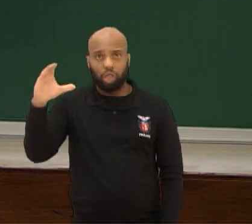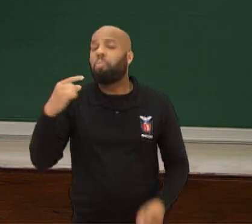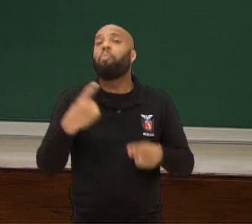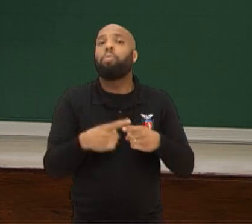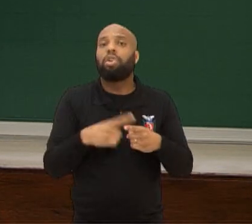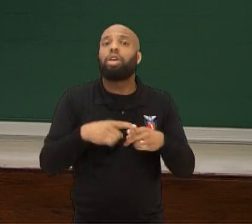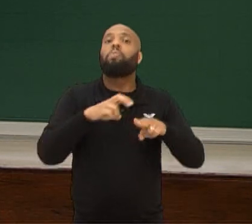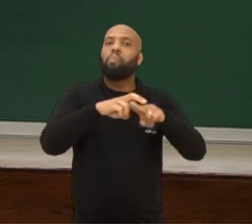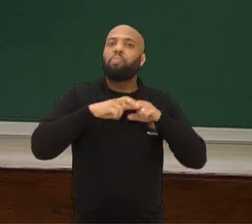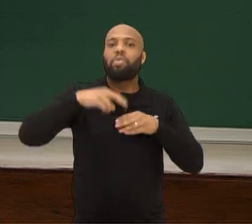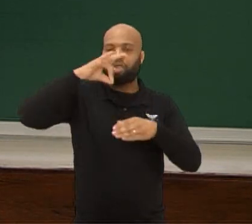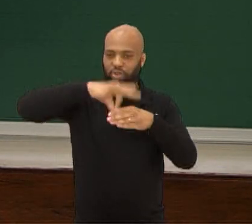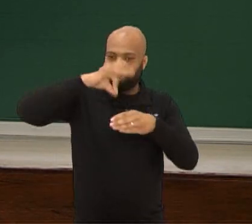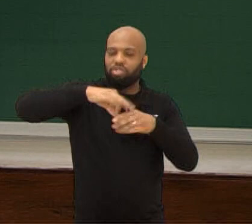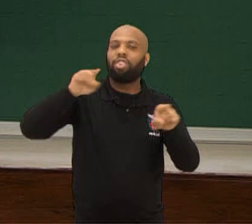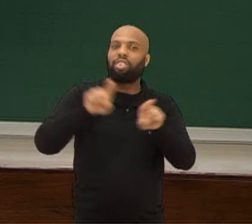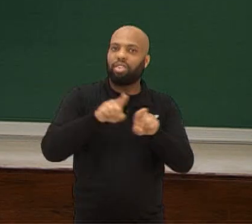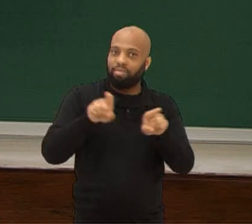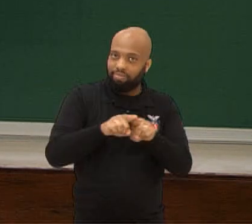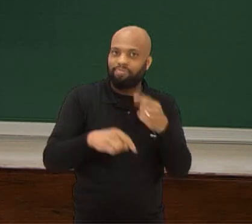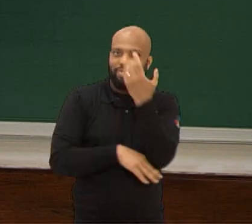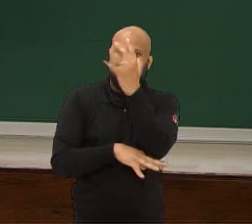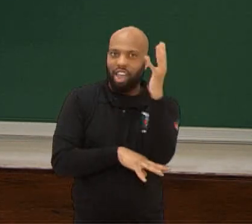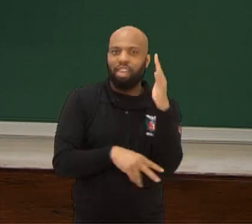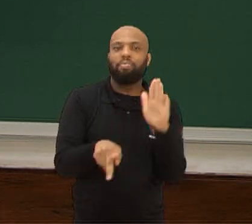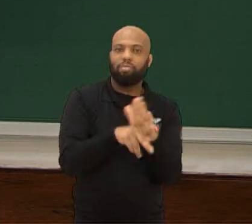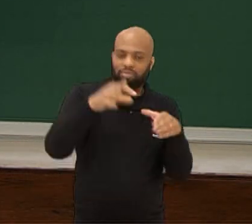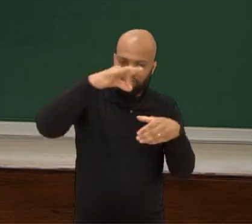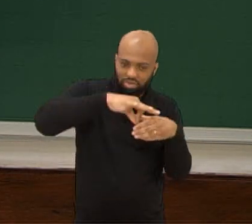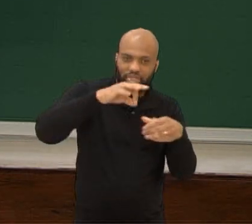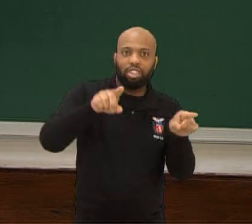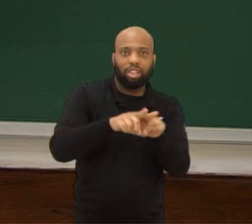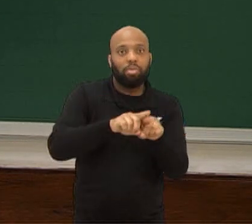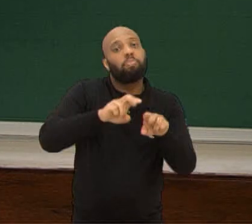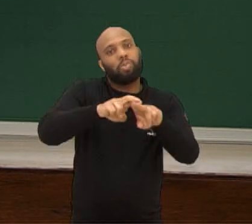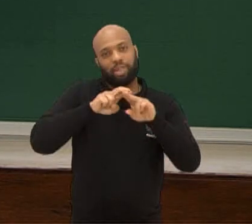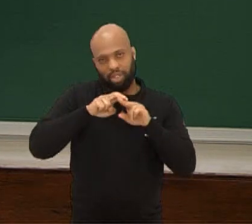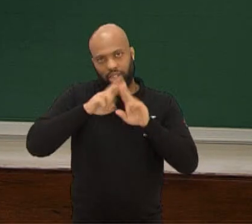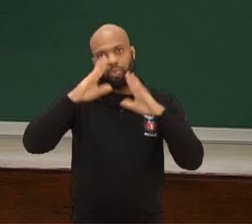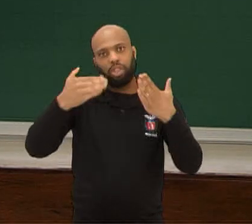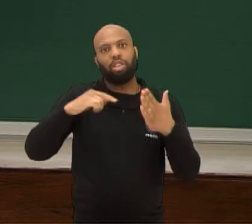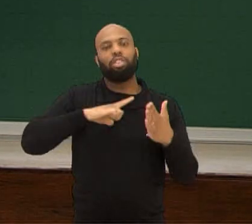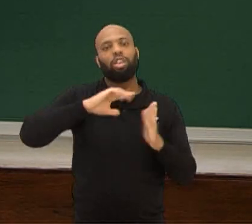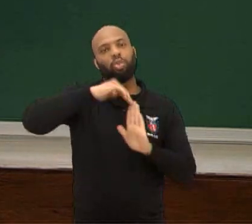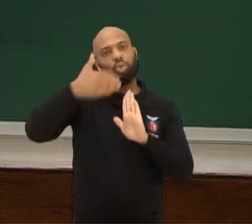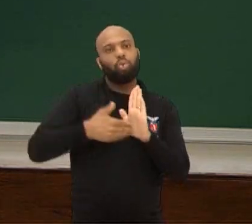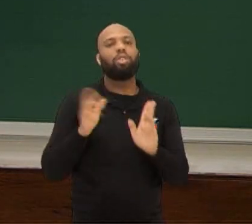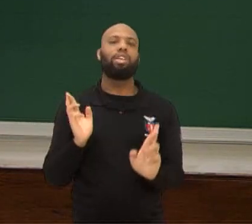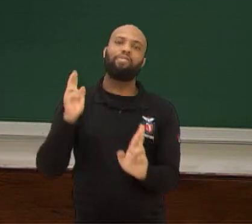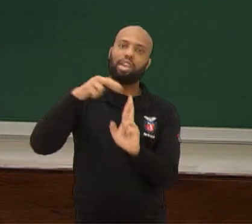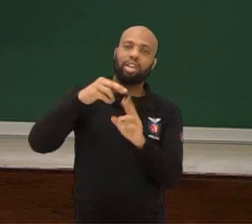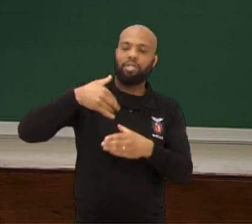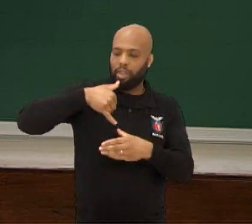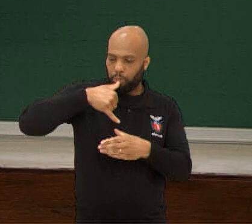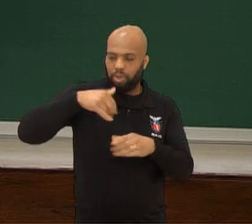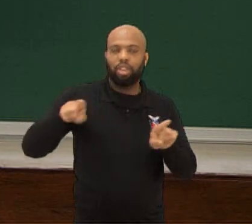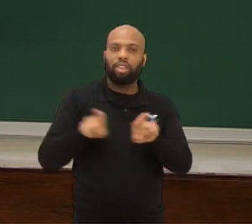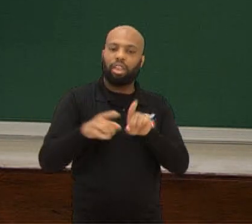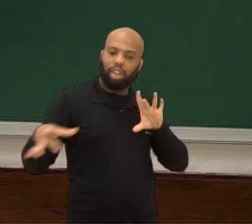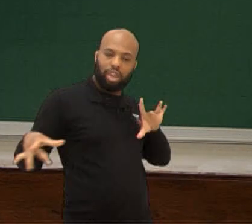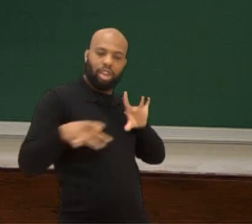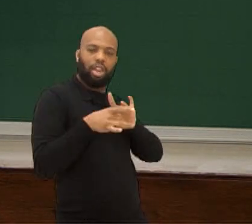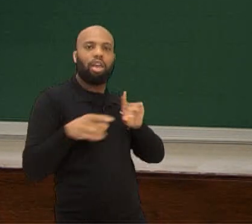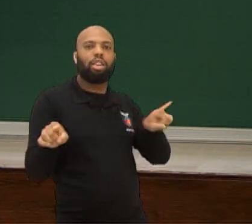ao ciclo da erva mate, a exploração desse recurso. Então nós temos todas essas referências e o chimarrão faz parte